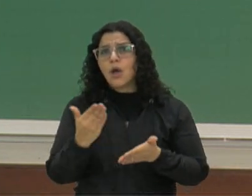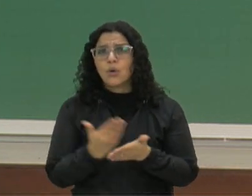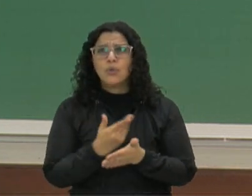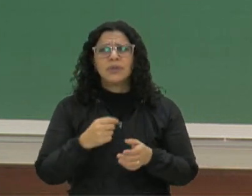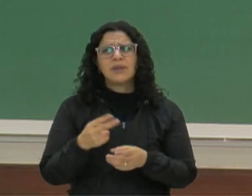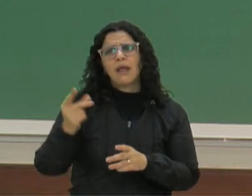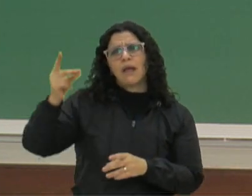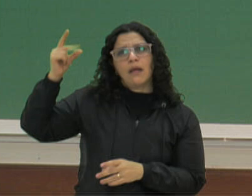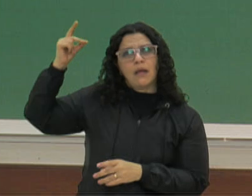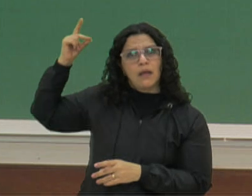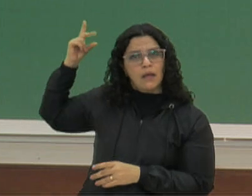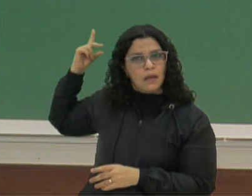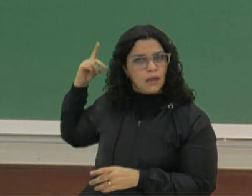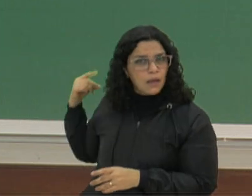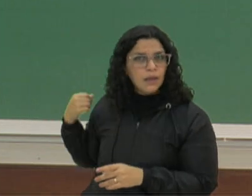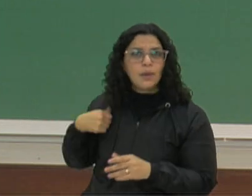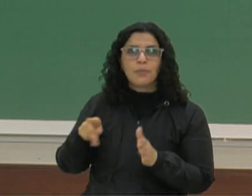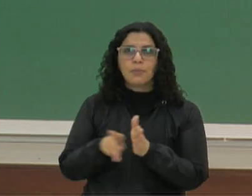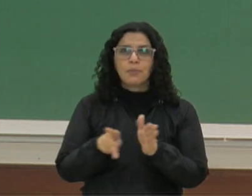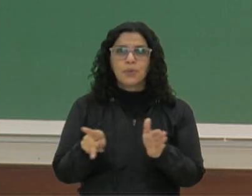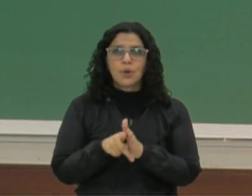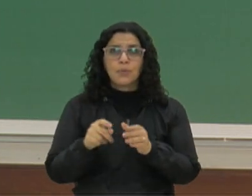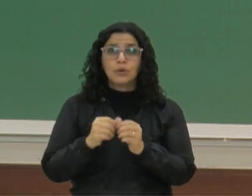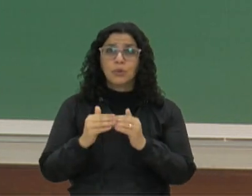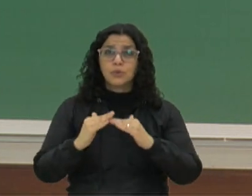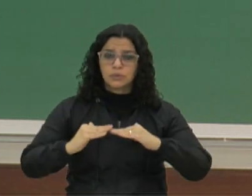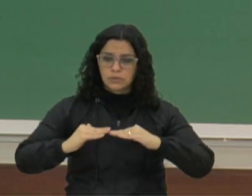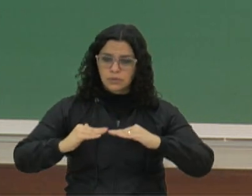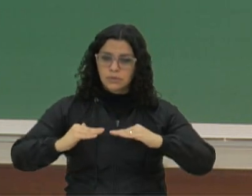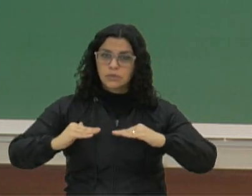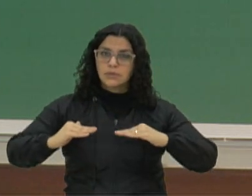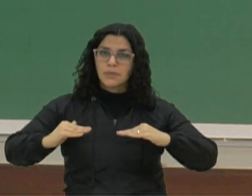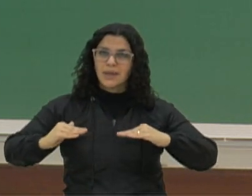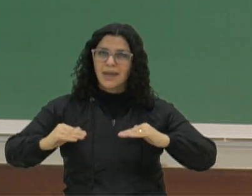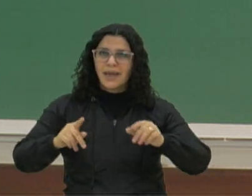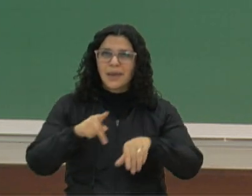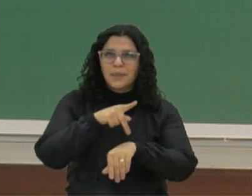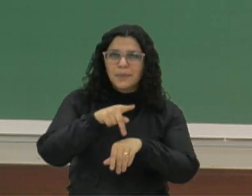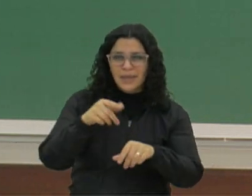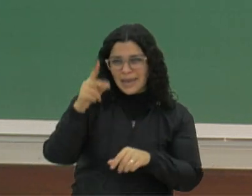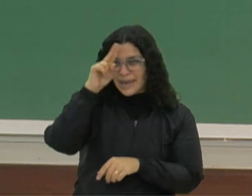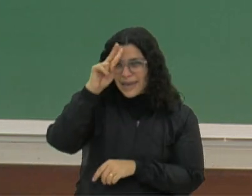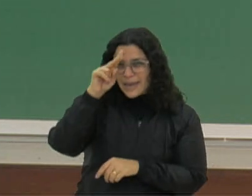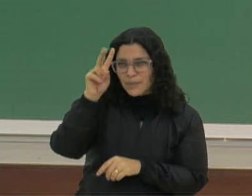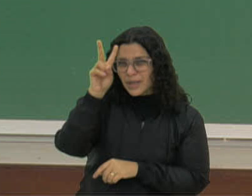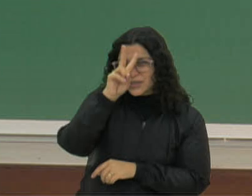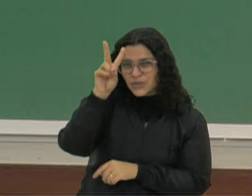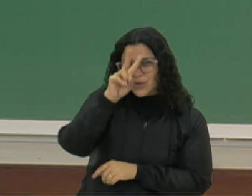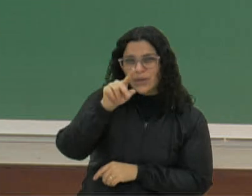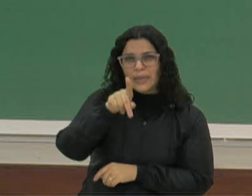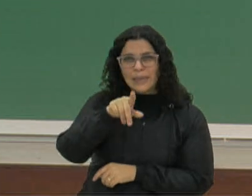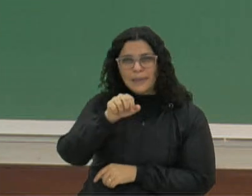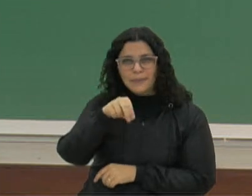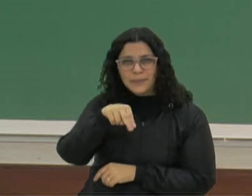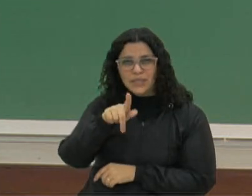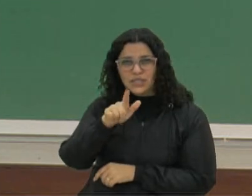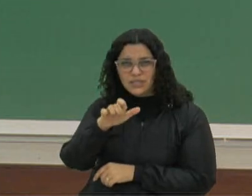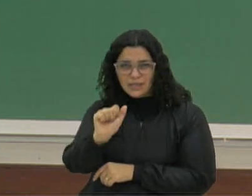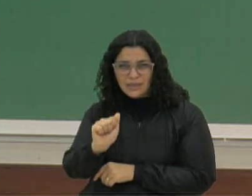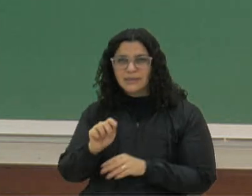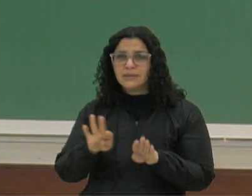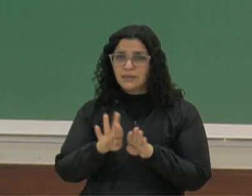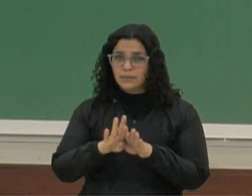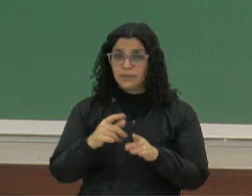lá no período da divisão ainda dos continentes, lá do Pangeia, na tectônica de placas aí. Aí os